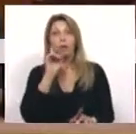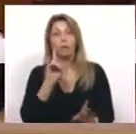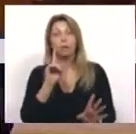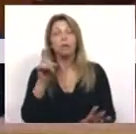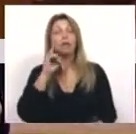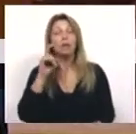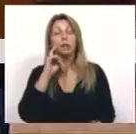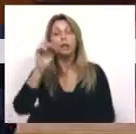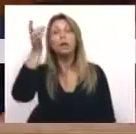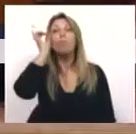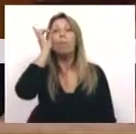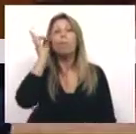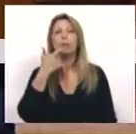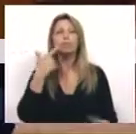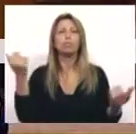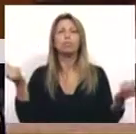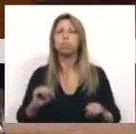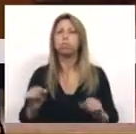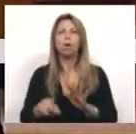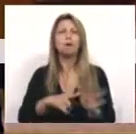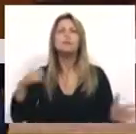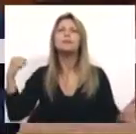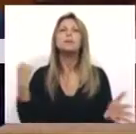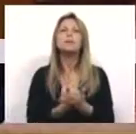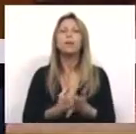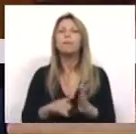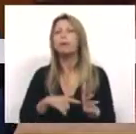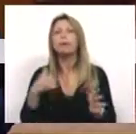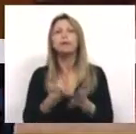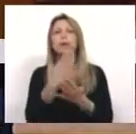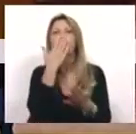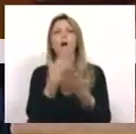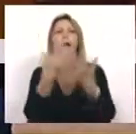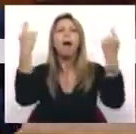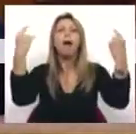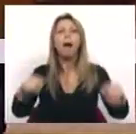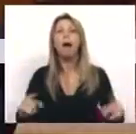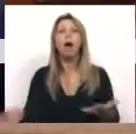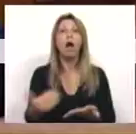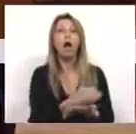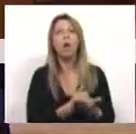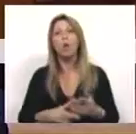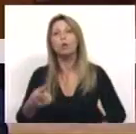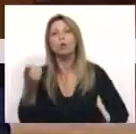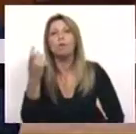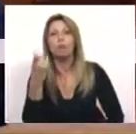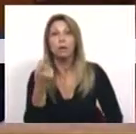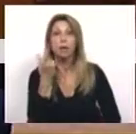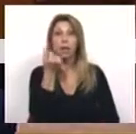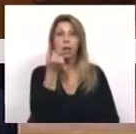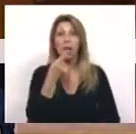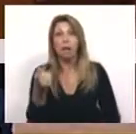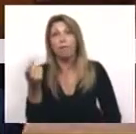bombeiros não podem estar sempre confrontados com falta de meios, com falta de dinheiro